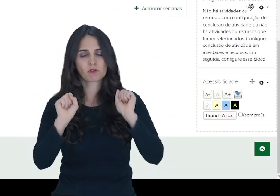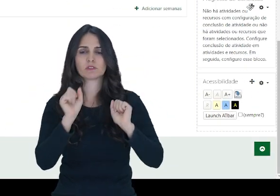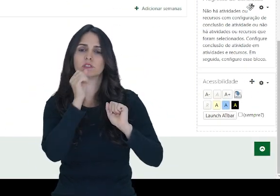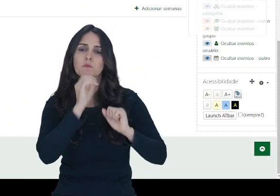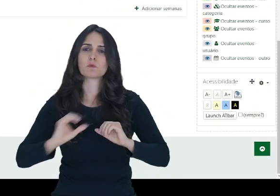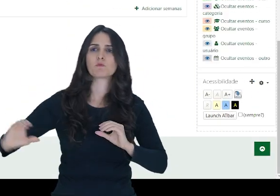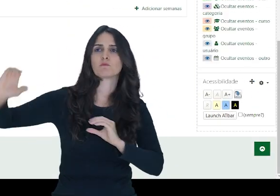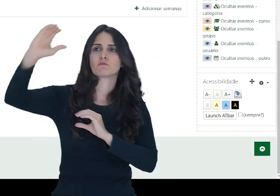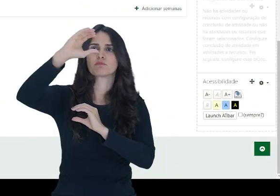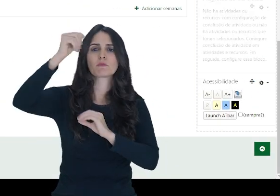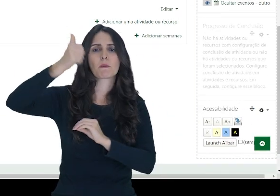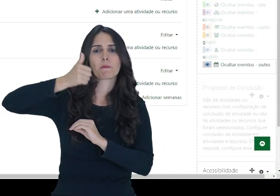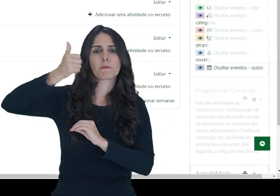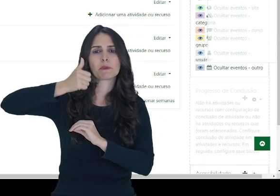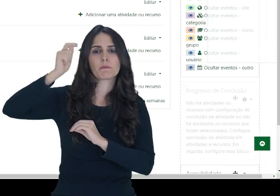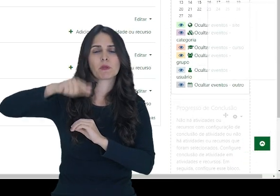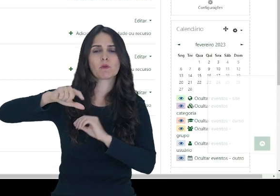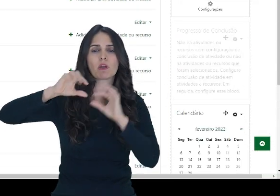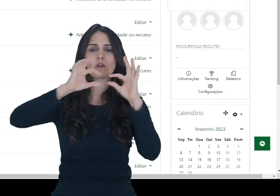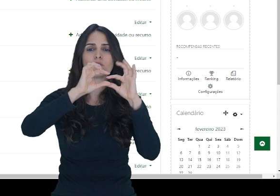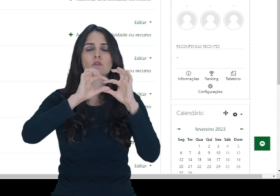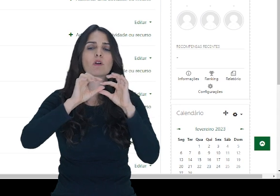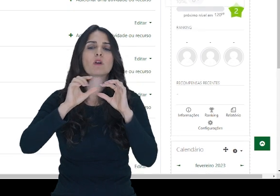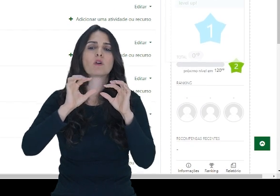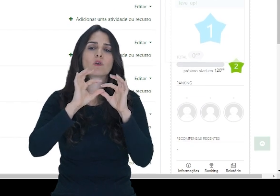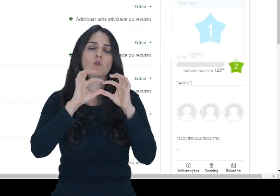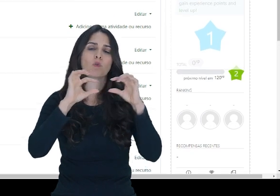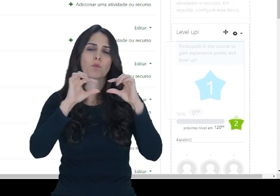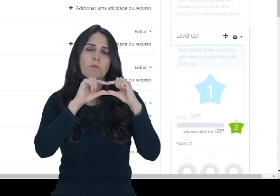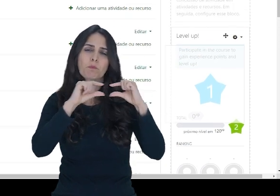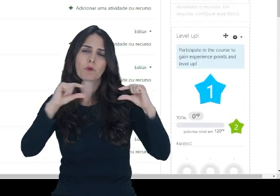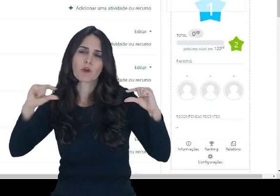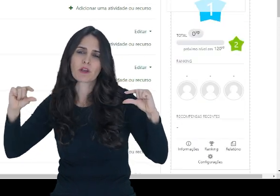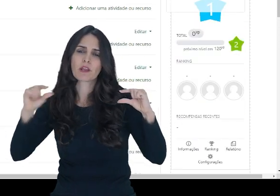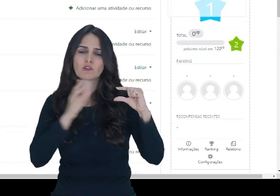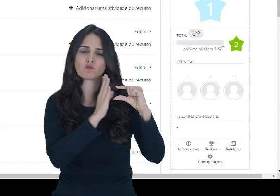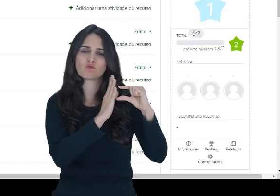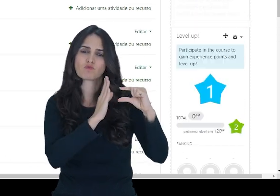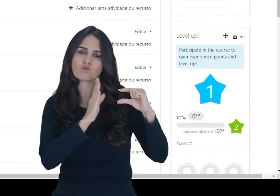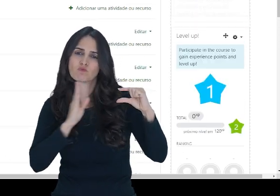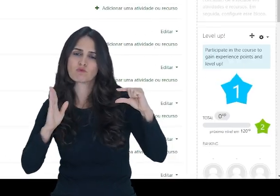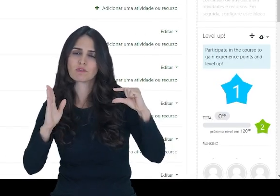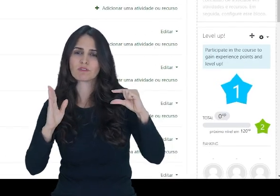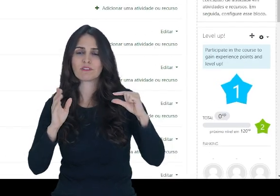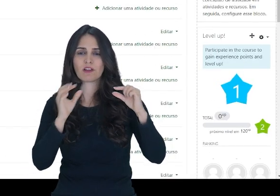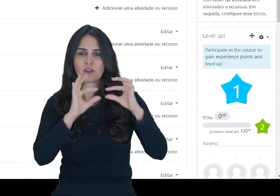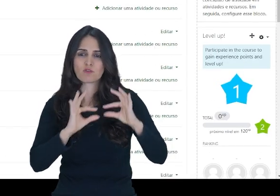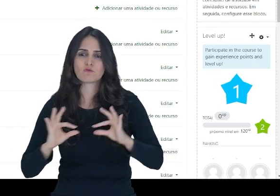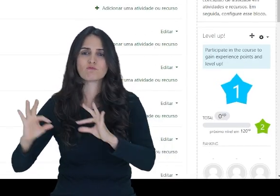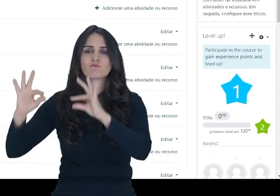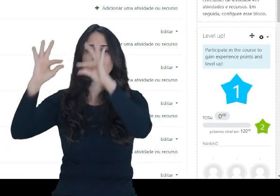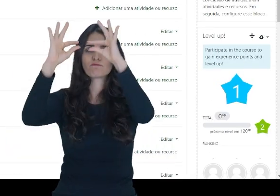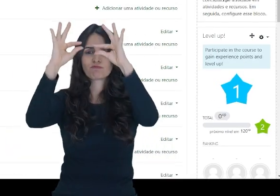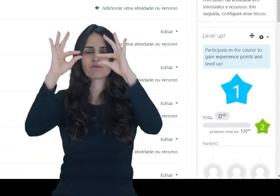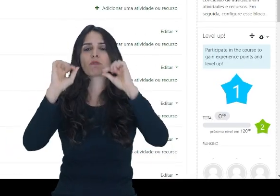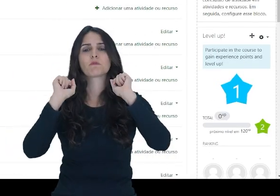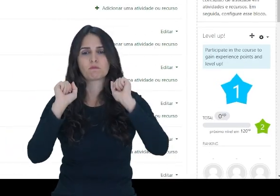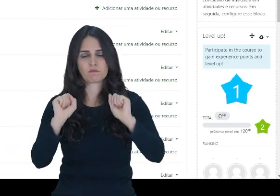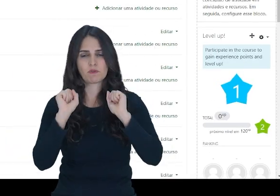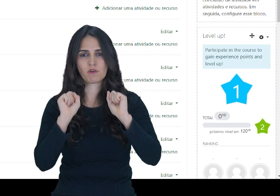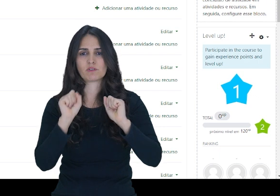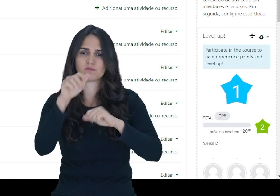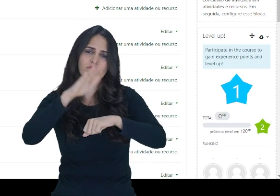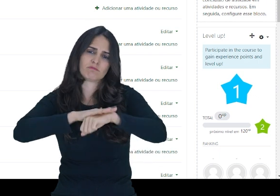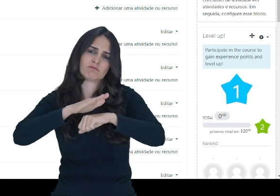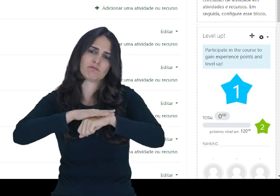bloco seja o progresso de conclusão vou colocar ele aqui em cima e por aí